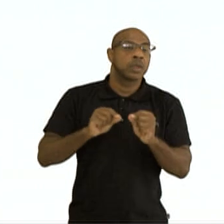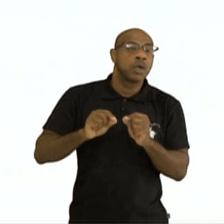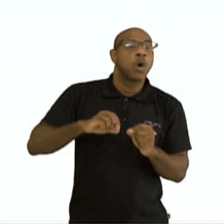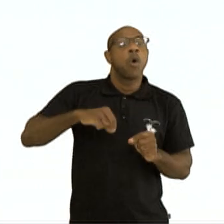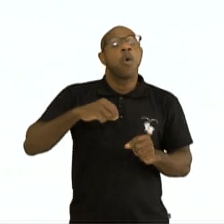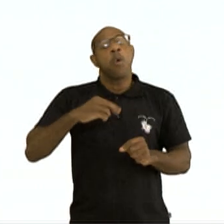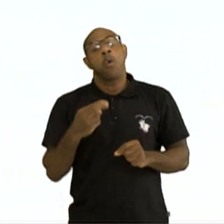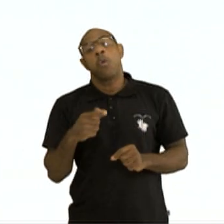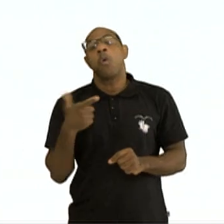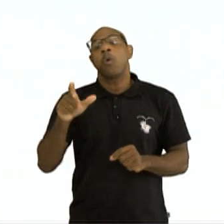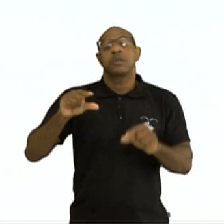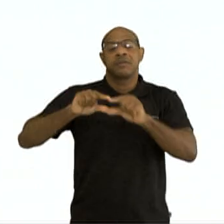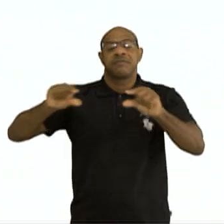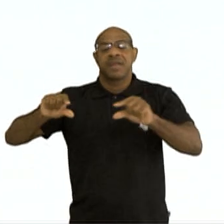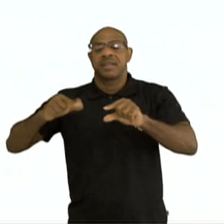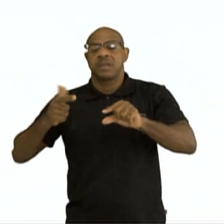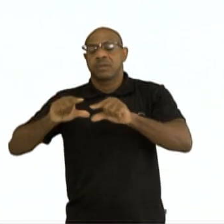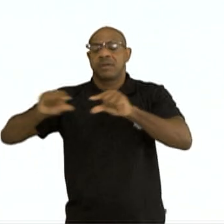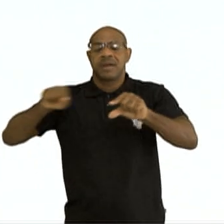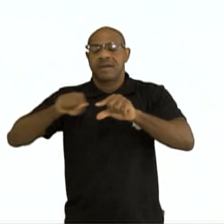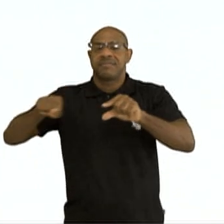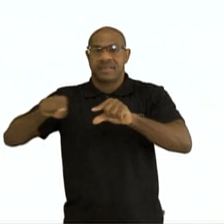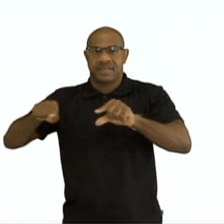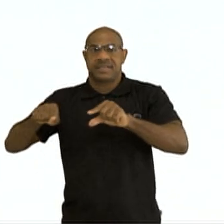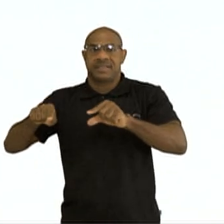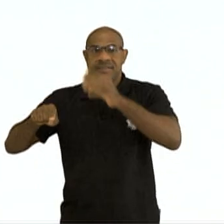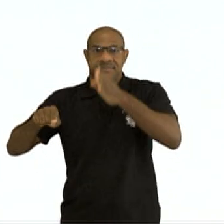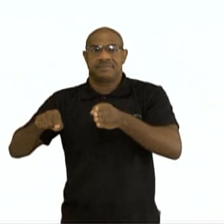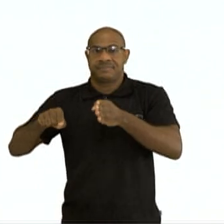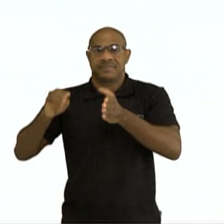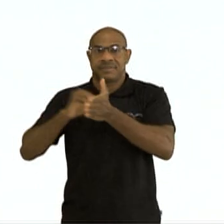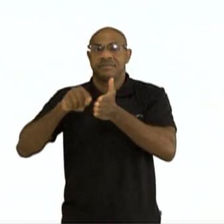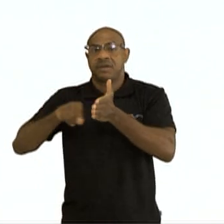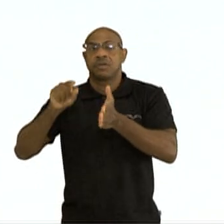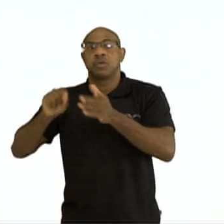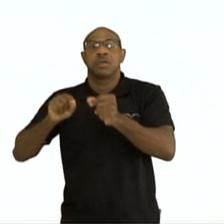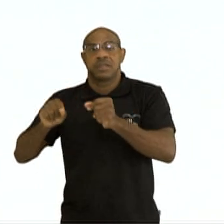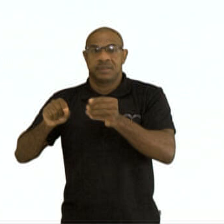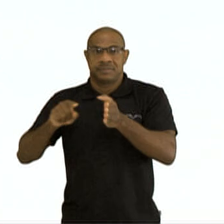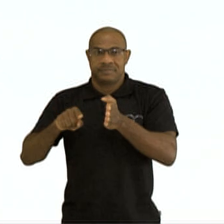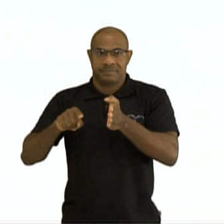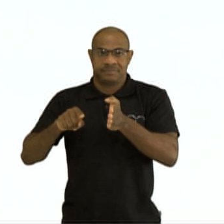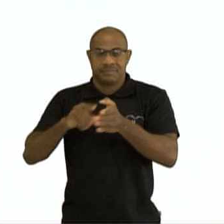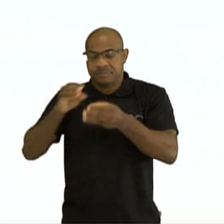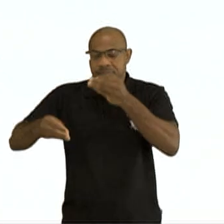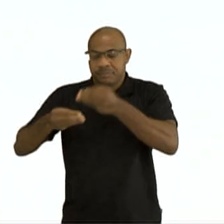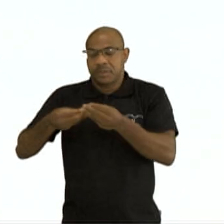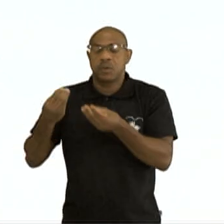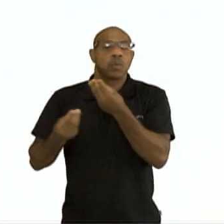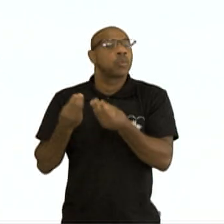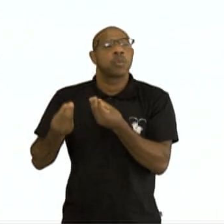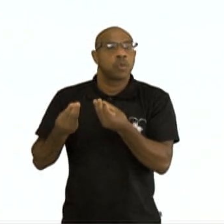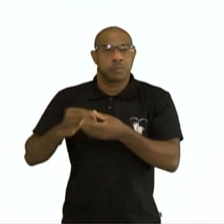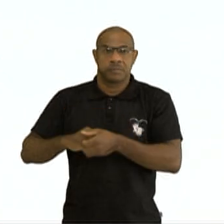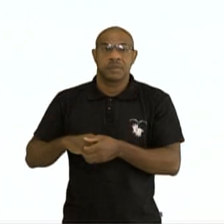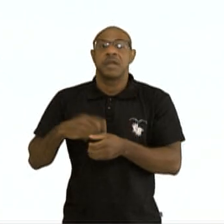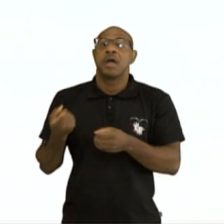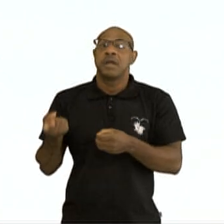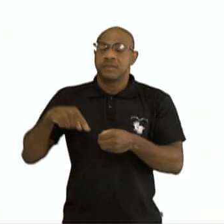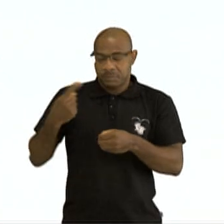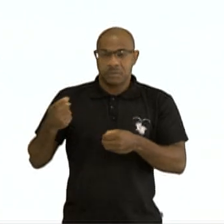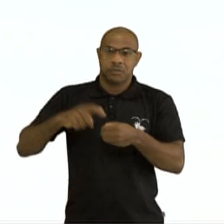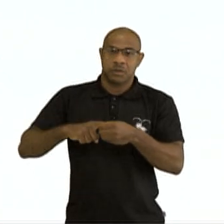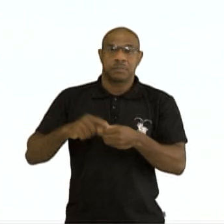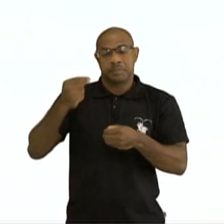outra frase, que no caso, porque já tem a do if, que no caso vai ser o would que você vai encaixar, ok? Já volto para corrigir.